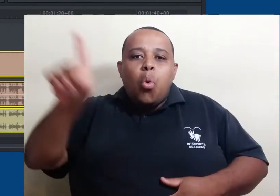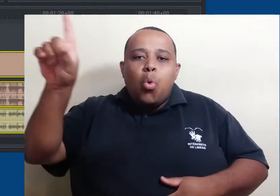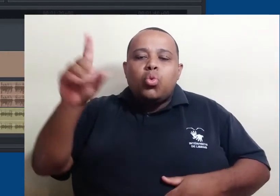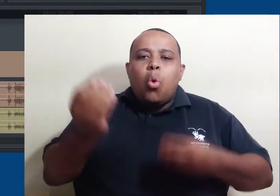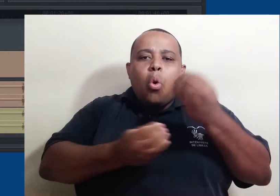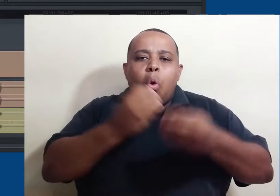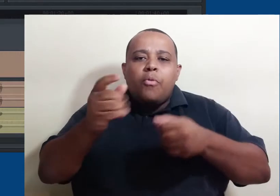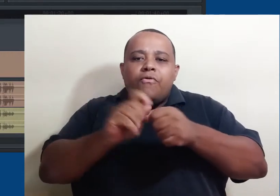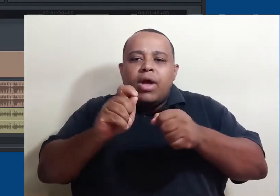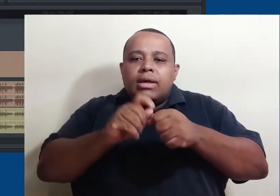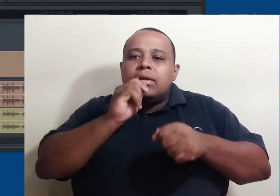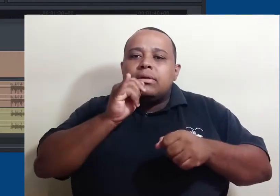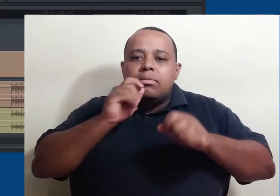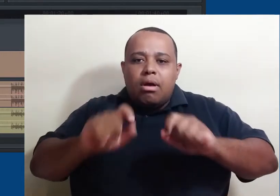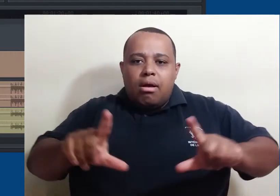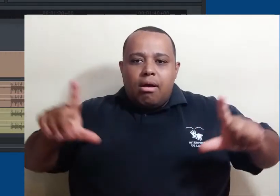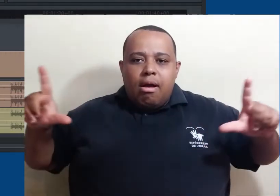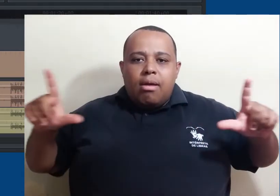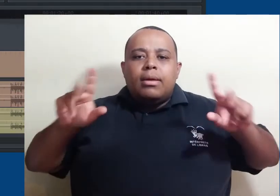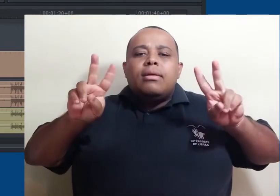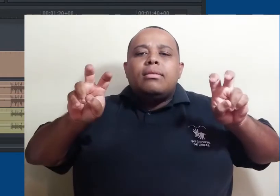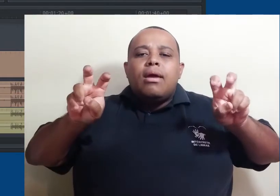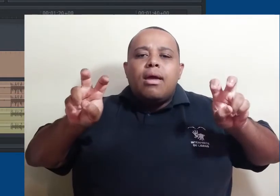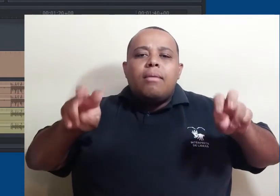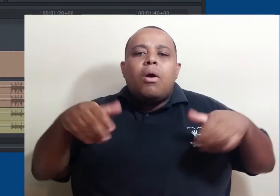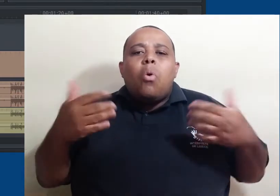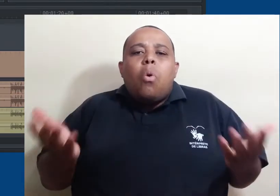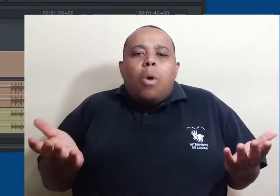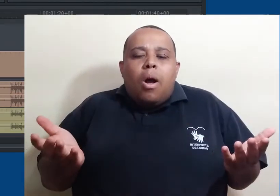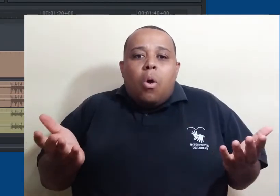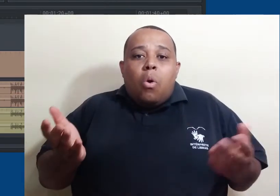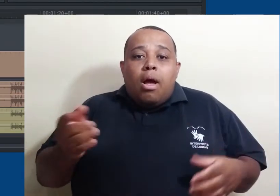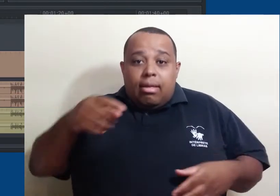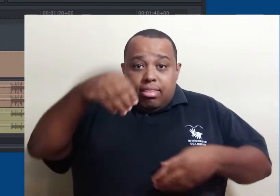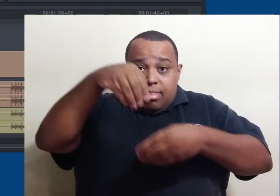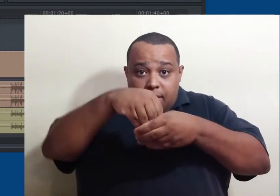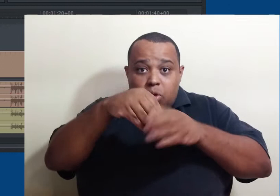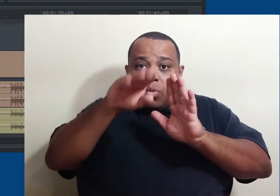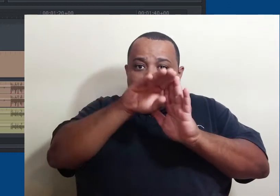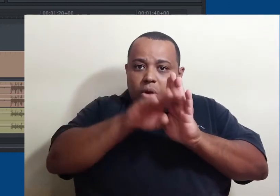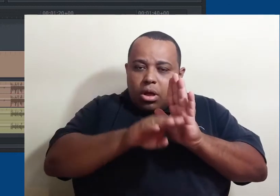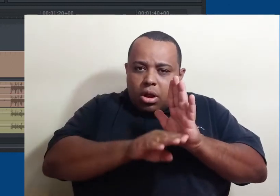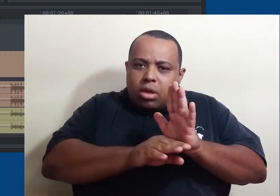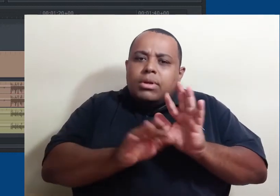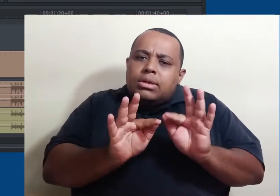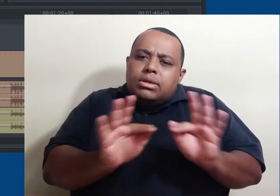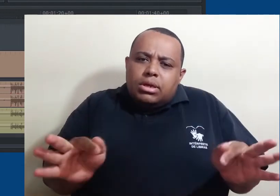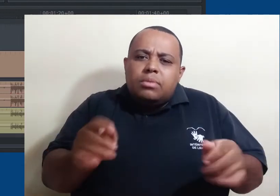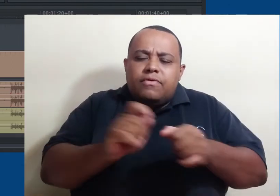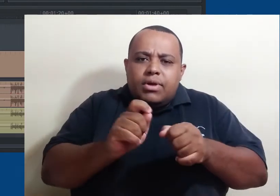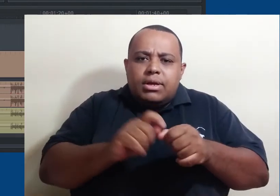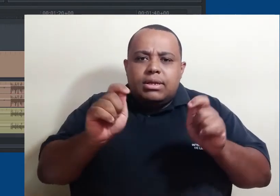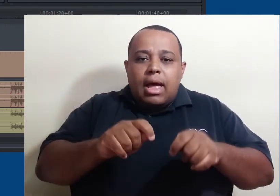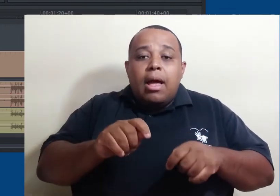numa tela preta mesmo, que para isso a gente consegue fazer de certa forma até bem aqui no Lightworks. Caso vocês queiram ter um título um pouco mais